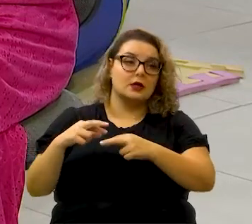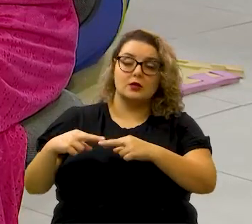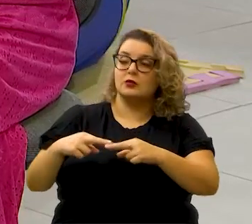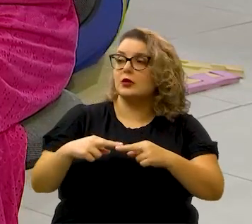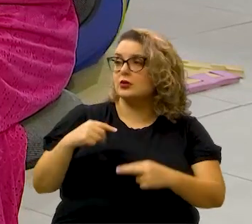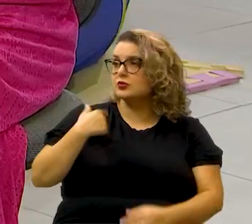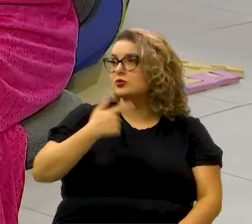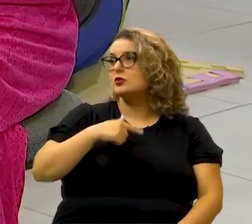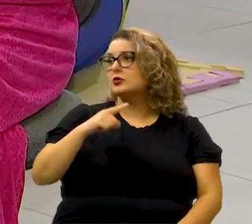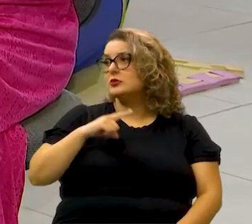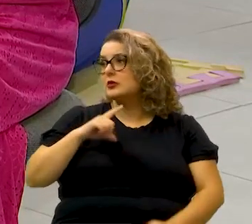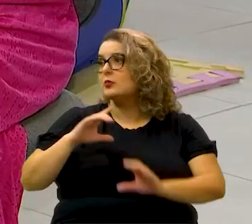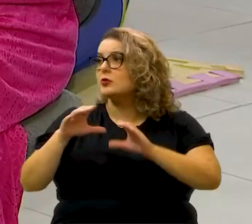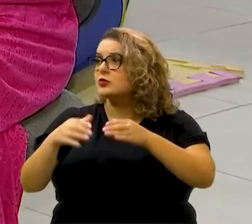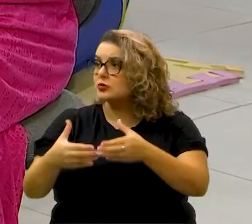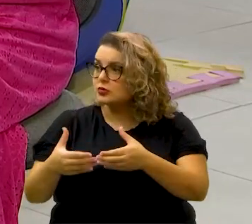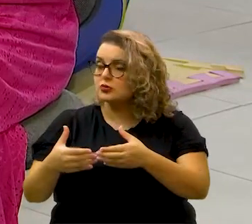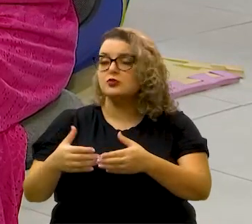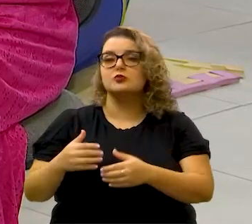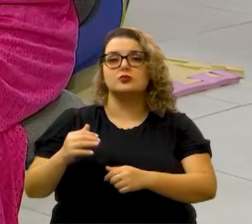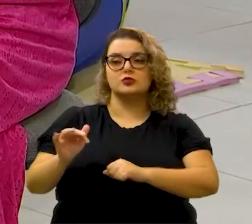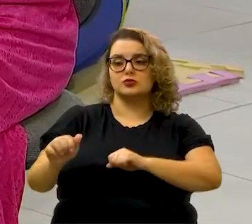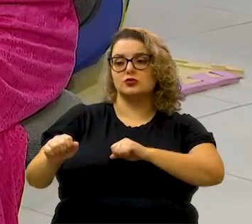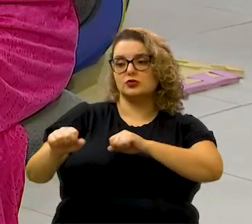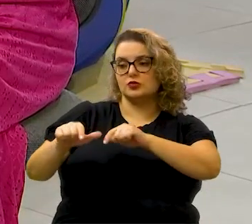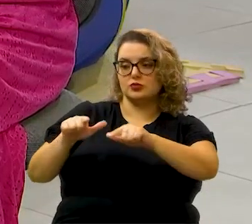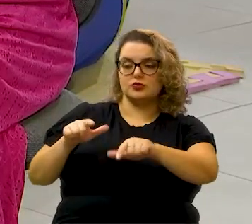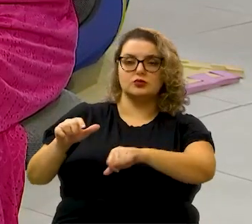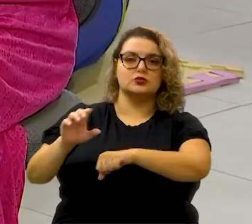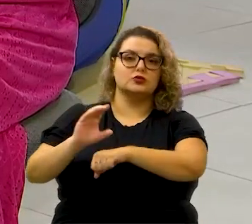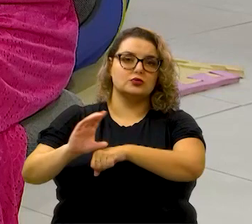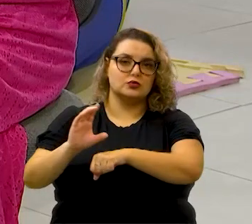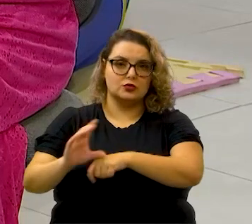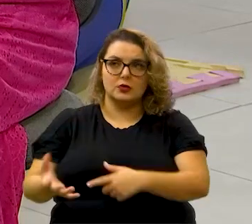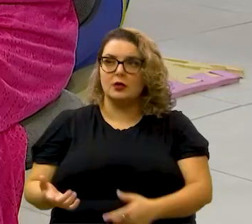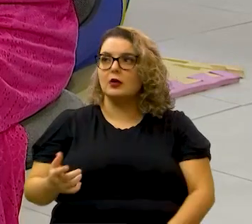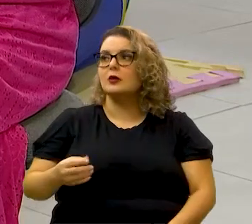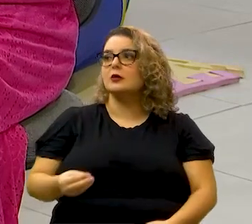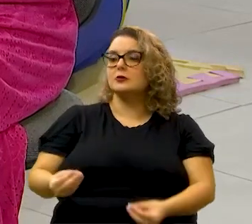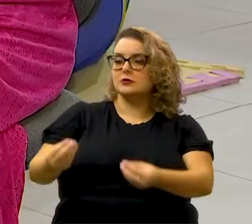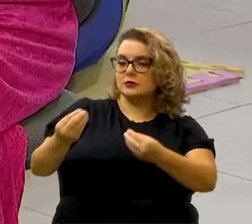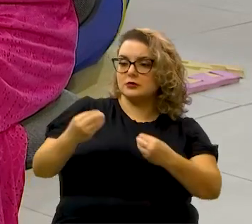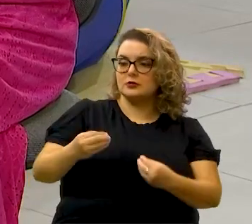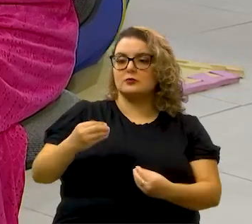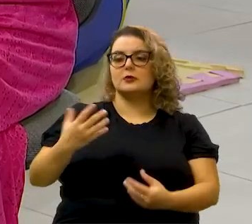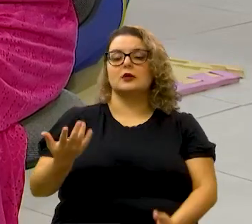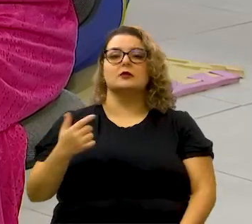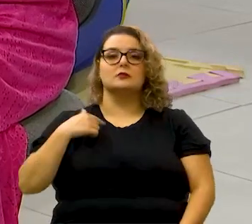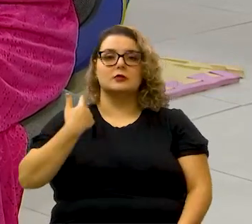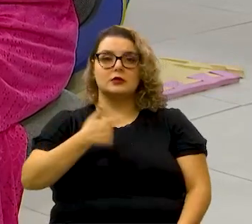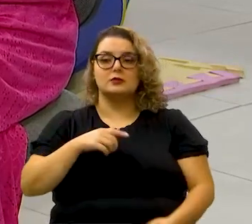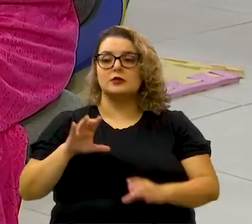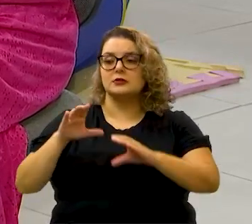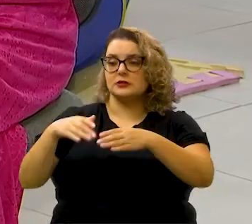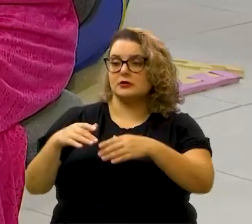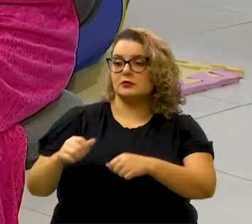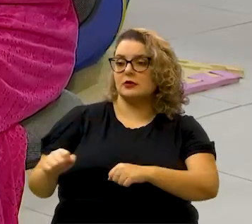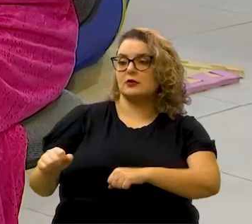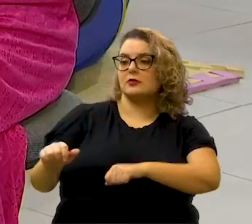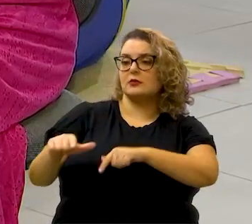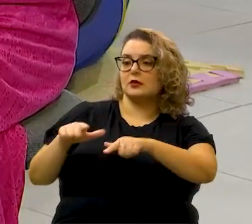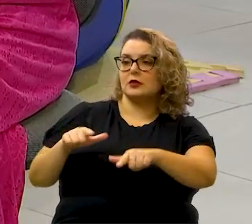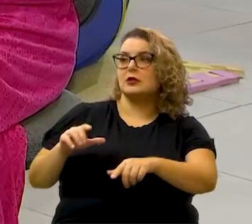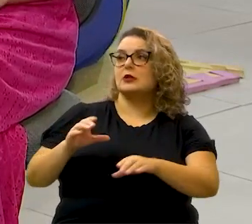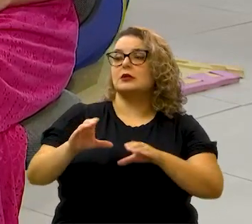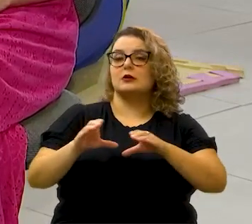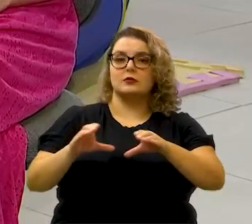da rede. Além disso, nós temos grupos de formação, né, que são oferecidos também pelos nossos profissionais. Esses